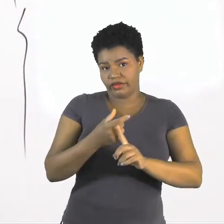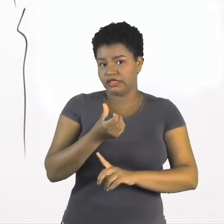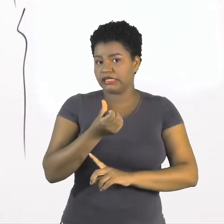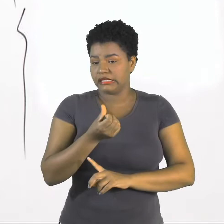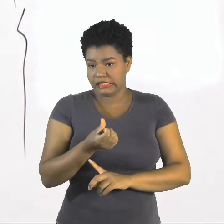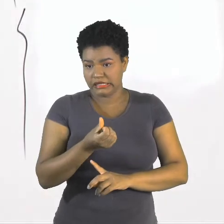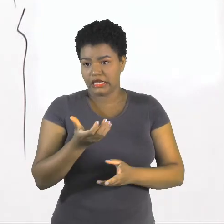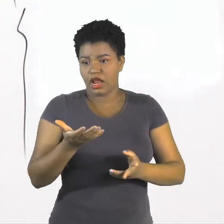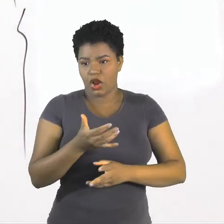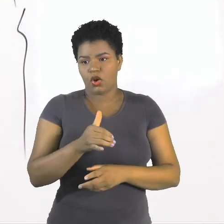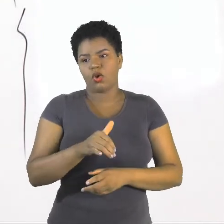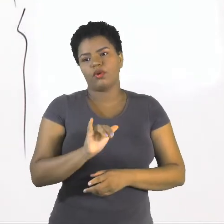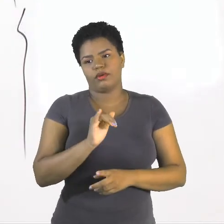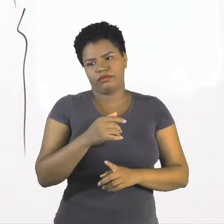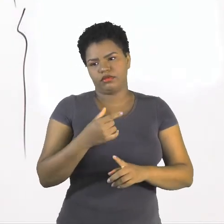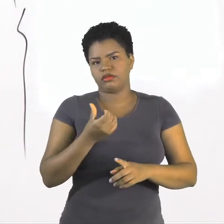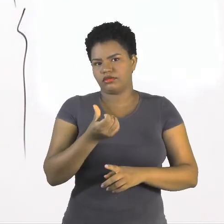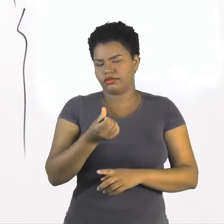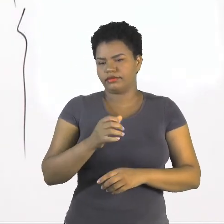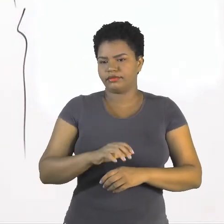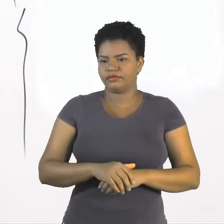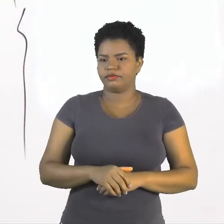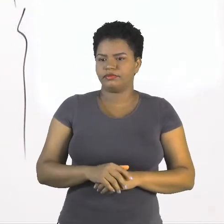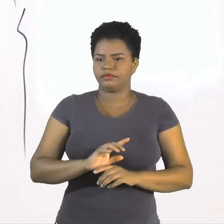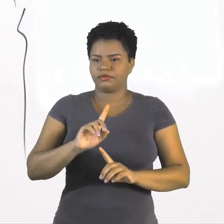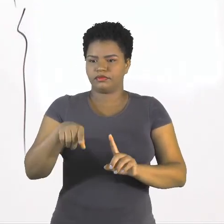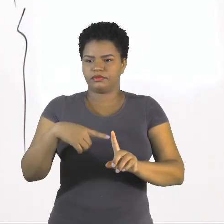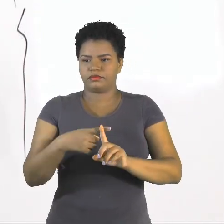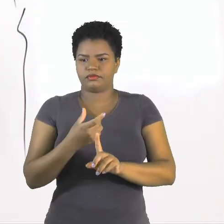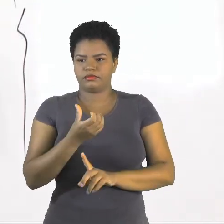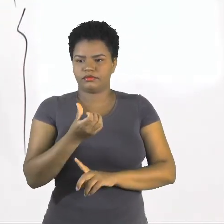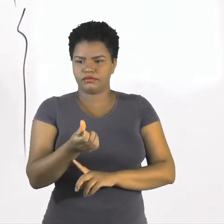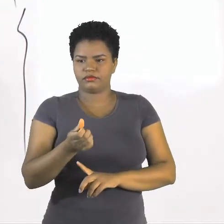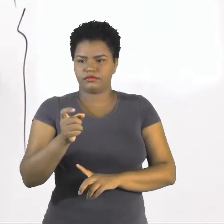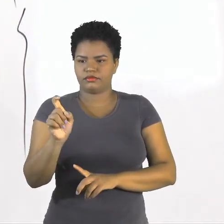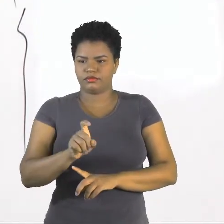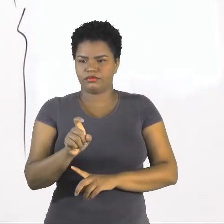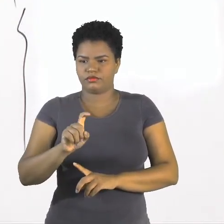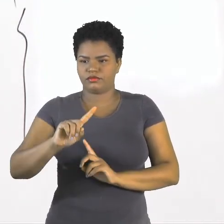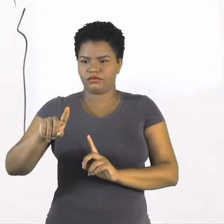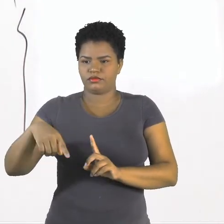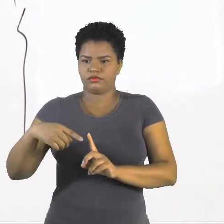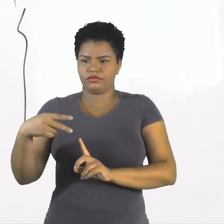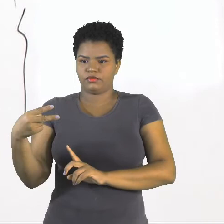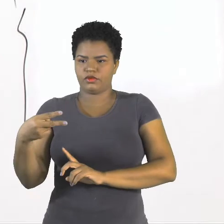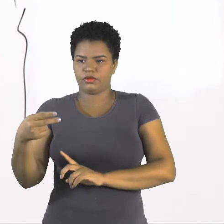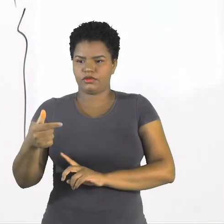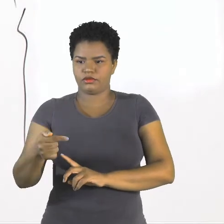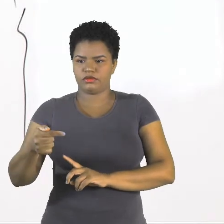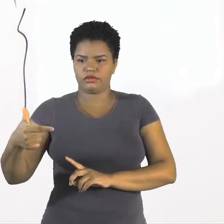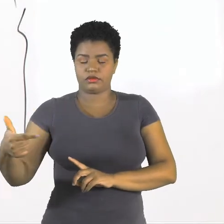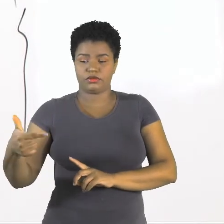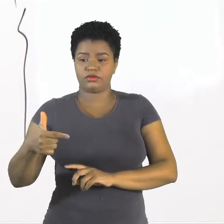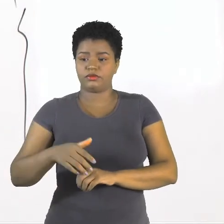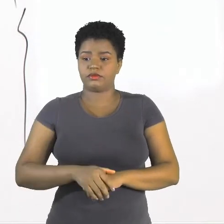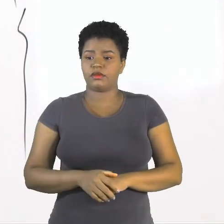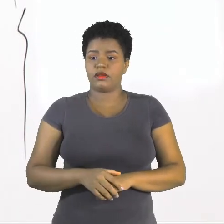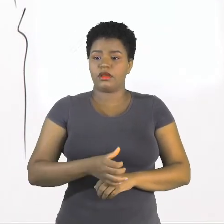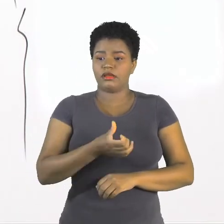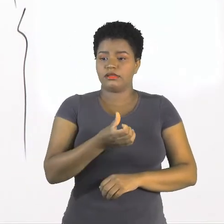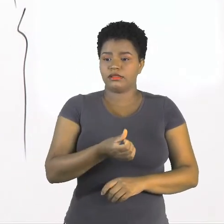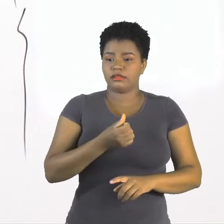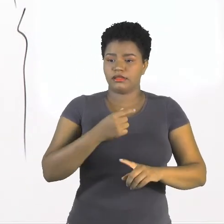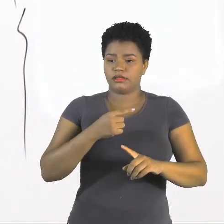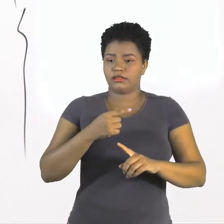vale 6, mais 6x igual a 72. 6 vezes